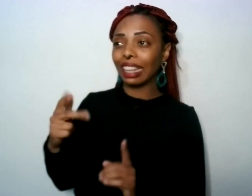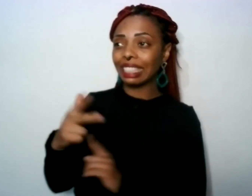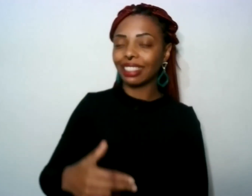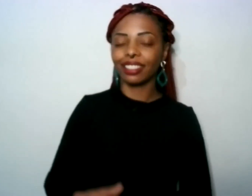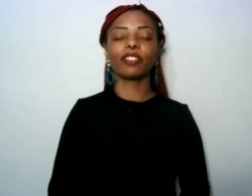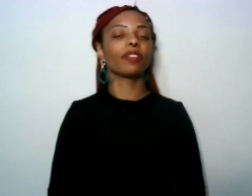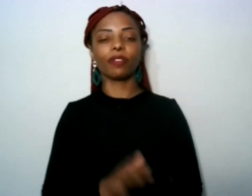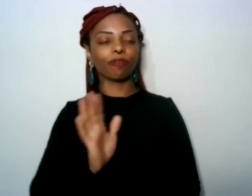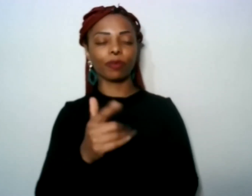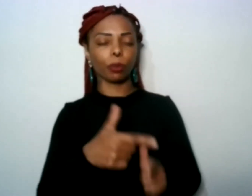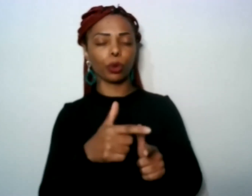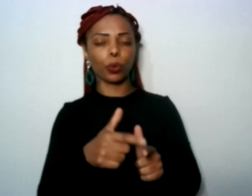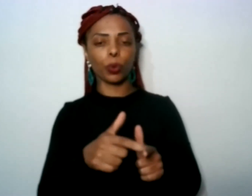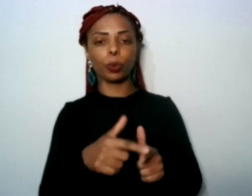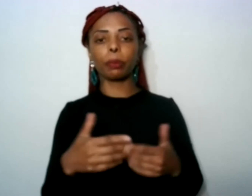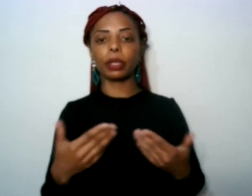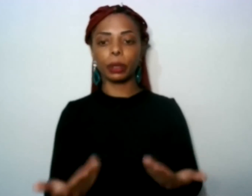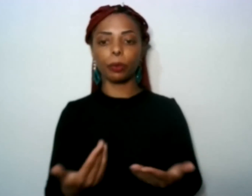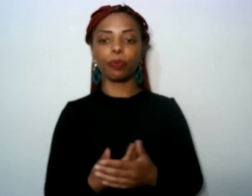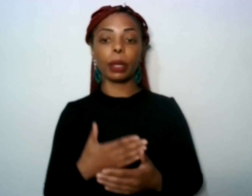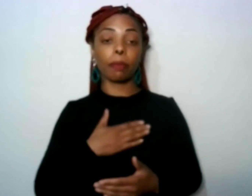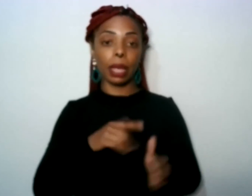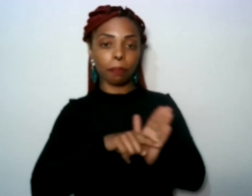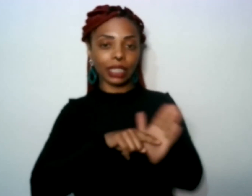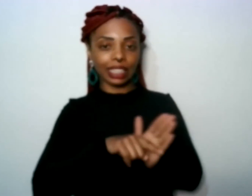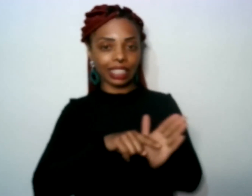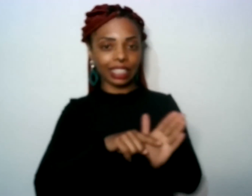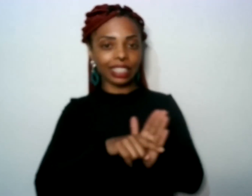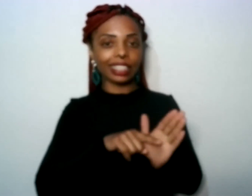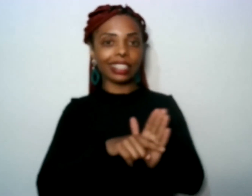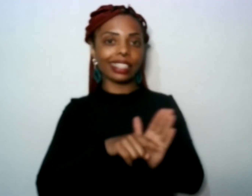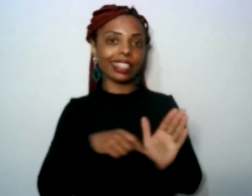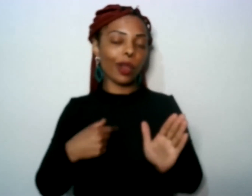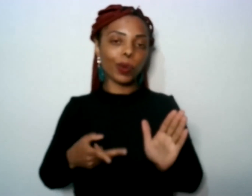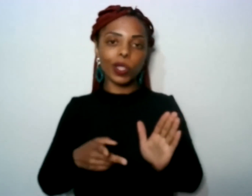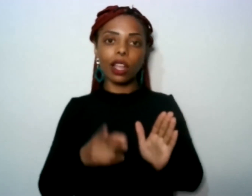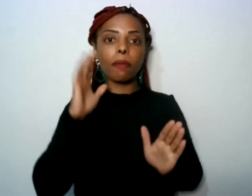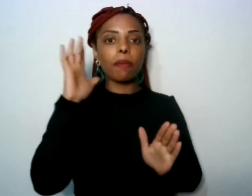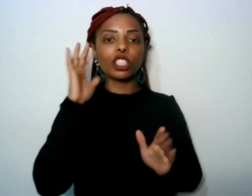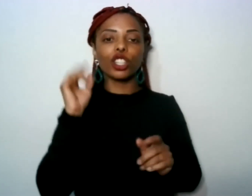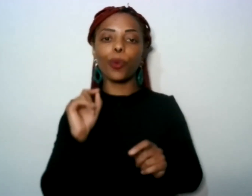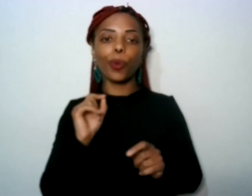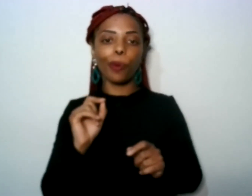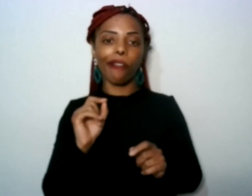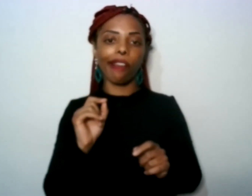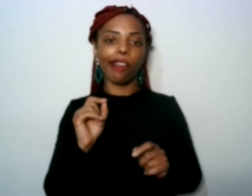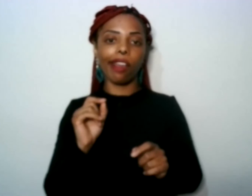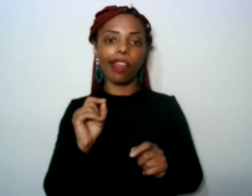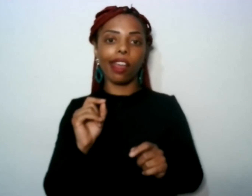imagina a minha pesquisa eu sempre imaginei ela andando por uma pós